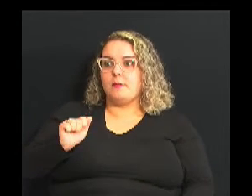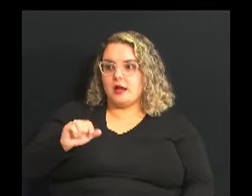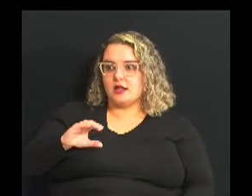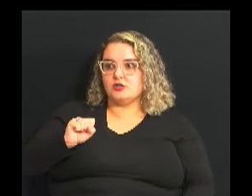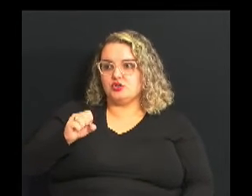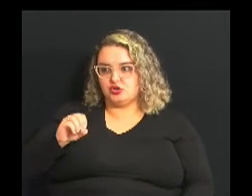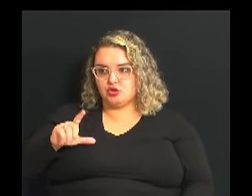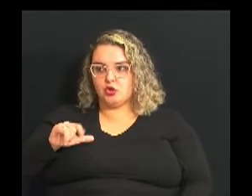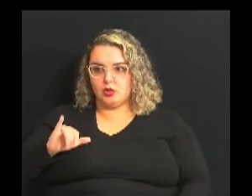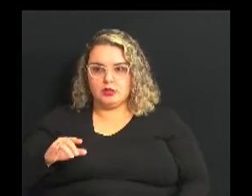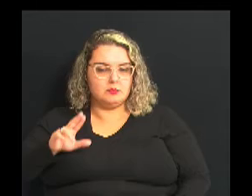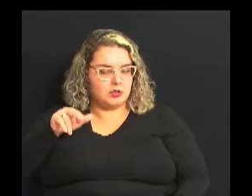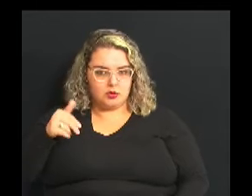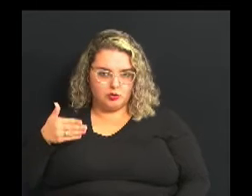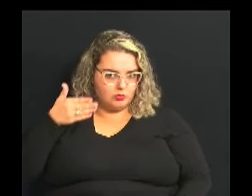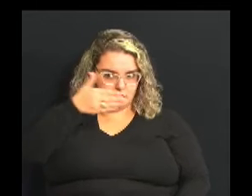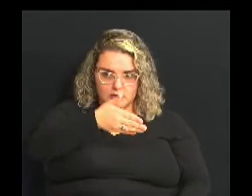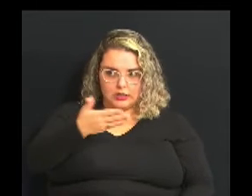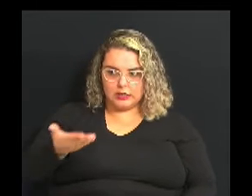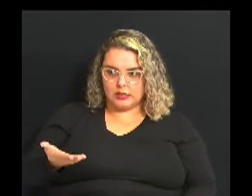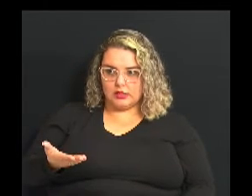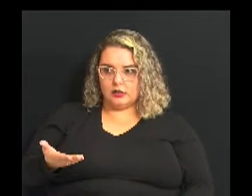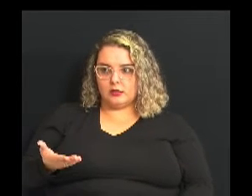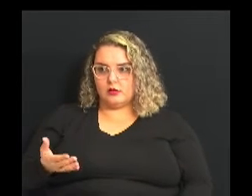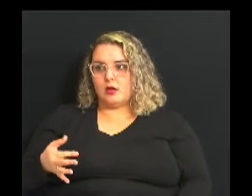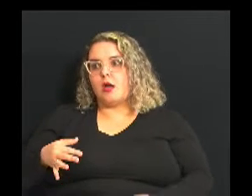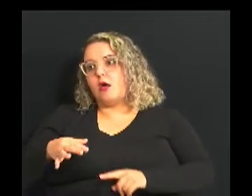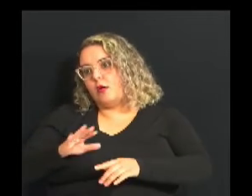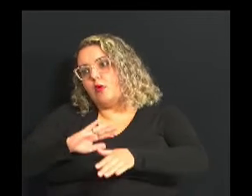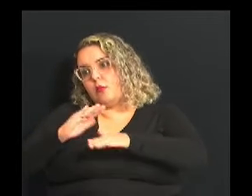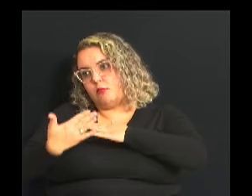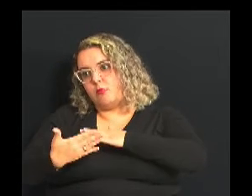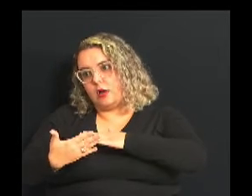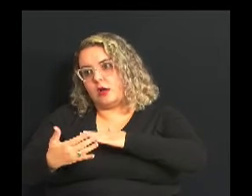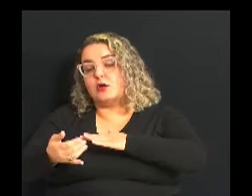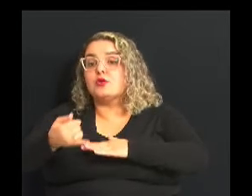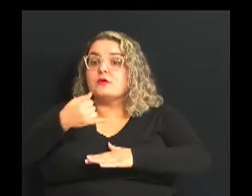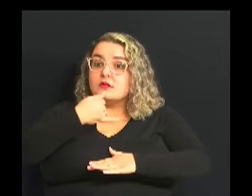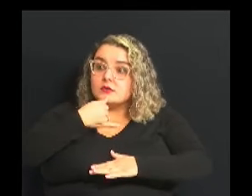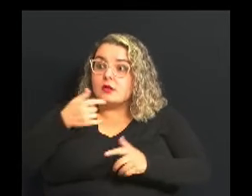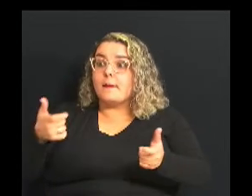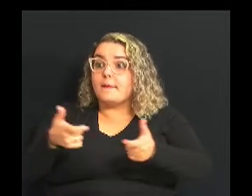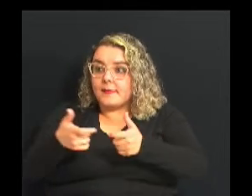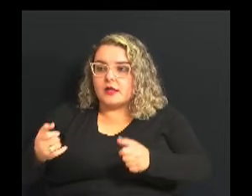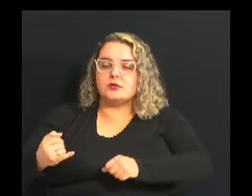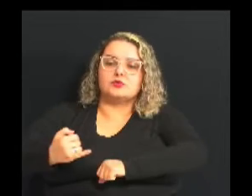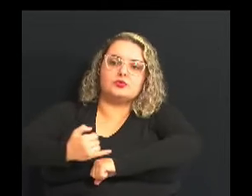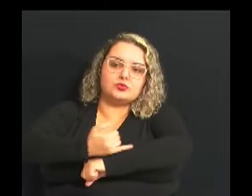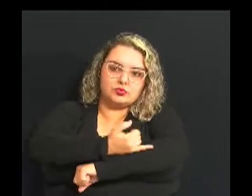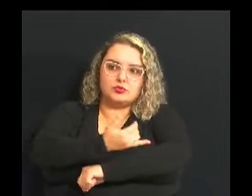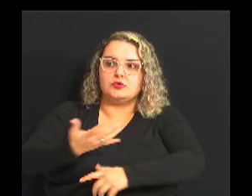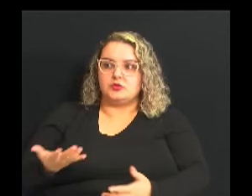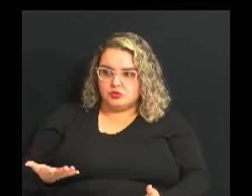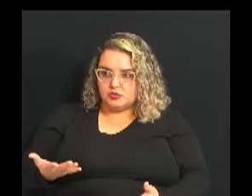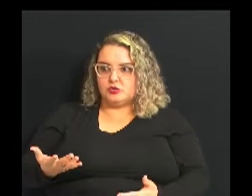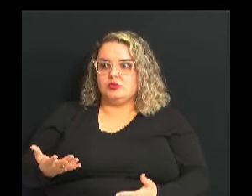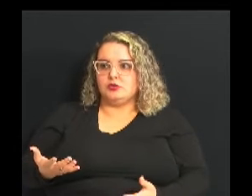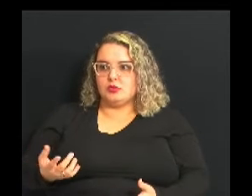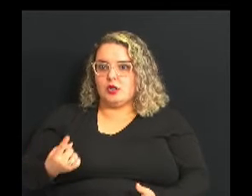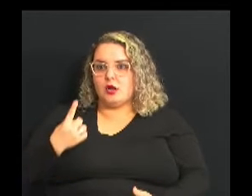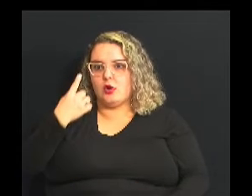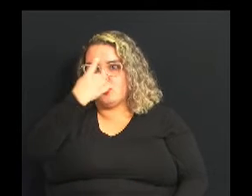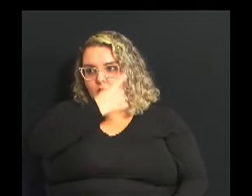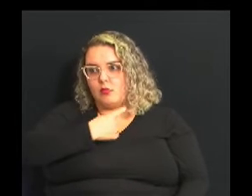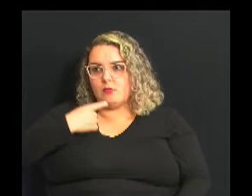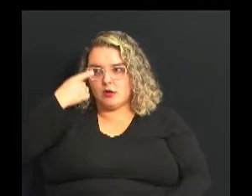nunca foi no Jardim Bassoli, que acho que é um dos bairros de Campinas que infelizmente tem menos estrutura, é um bairro que fica praticamente a 1 hora de